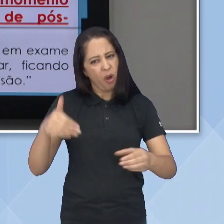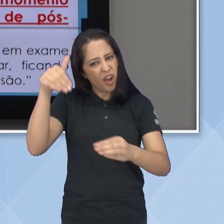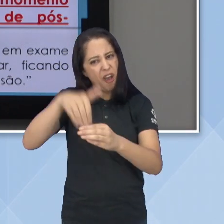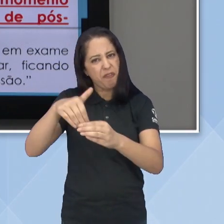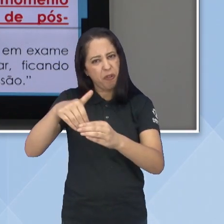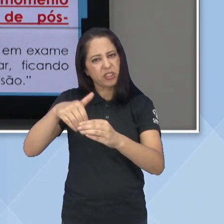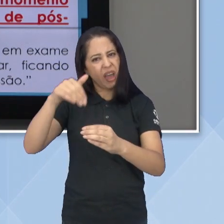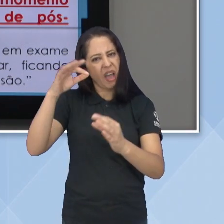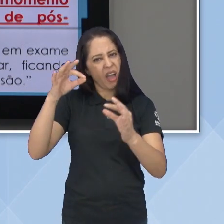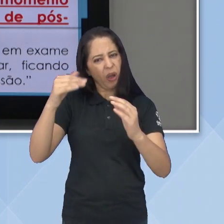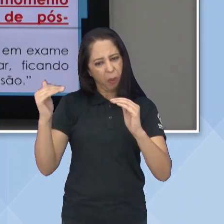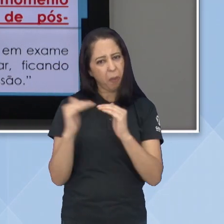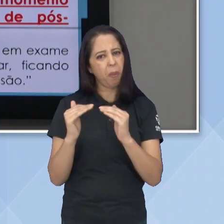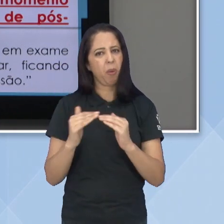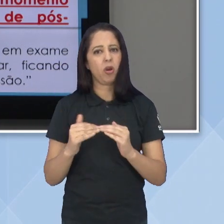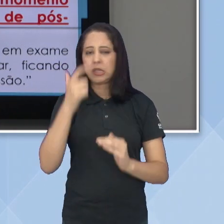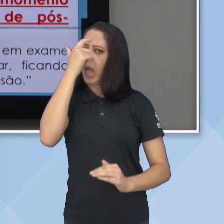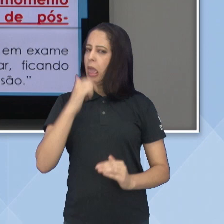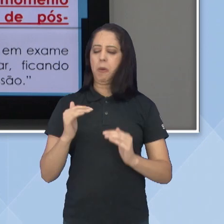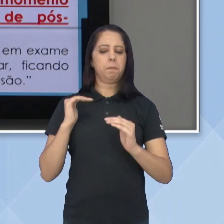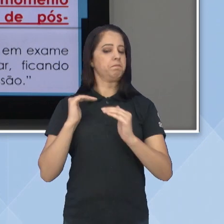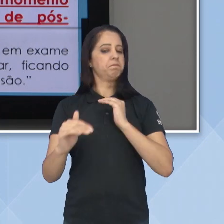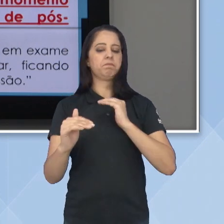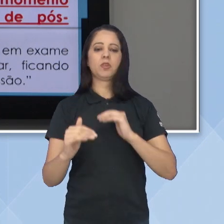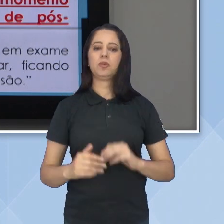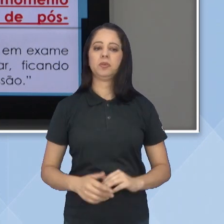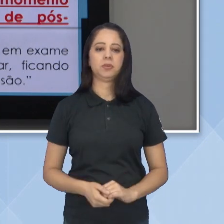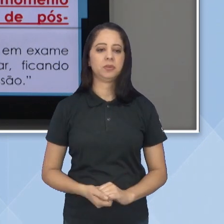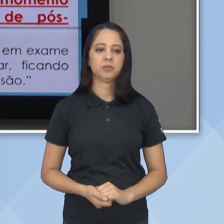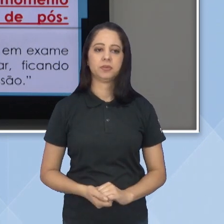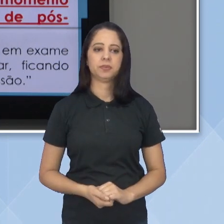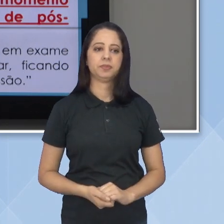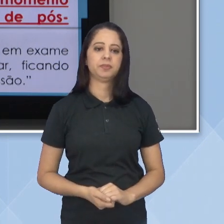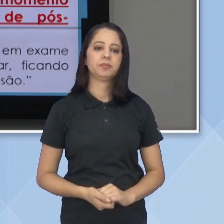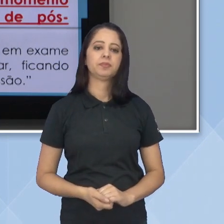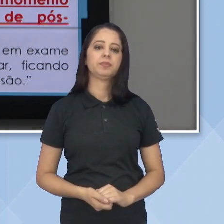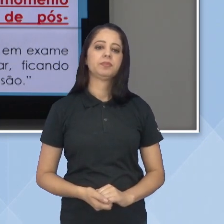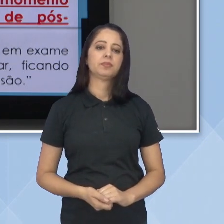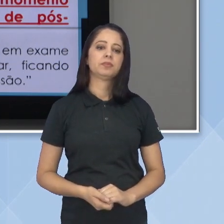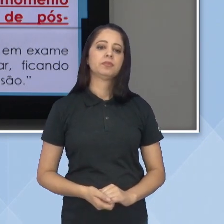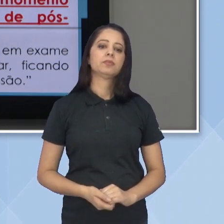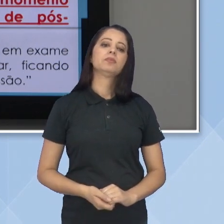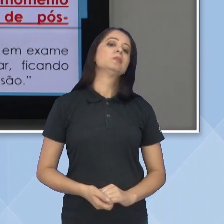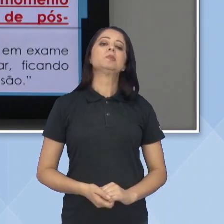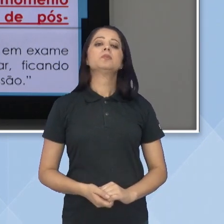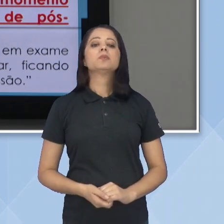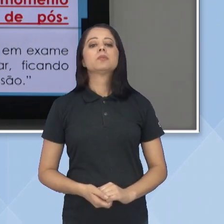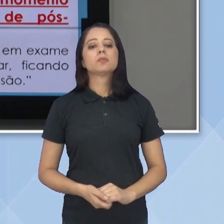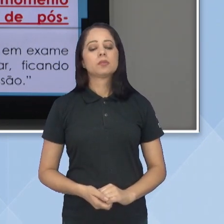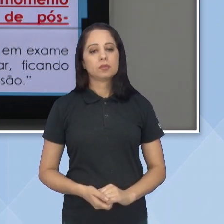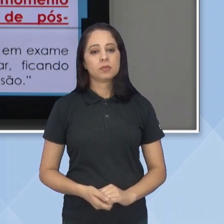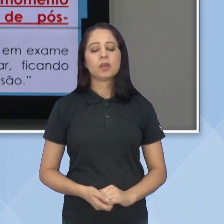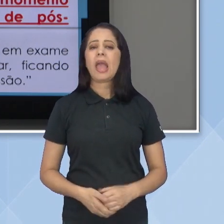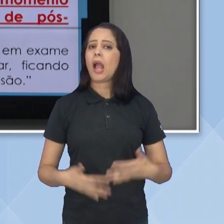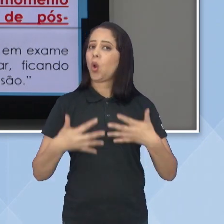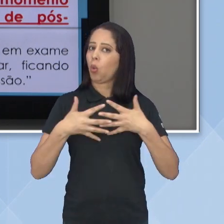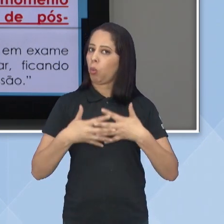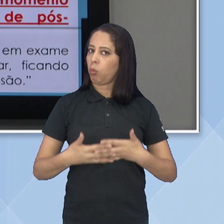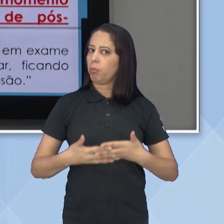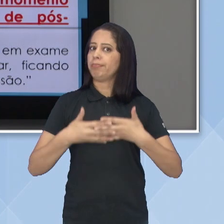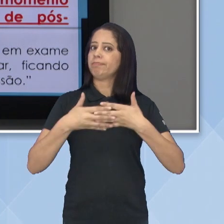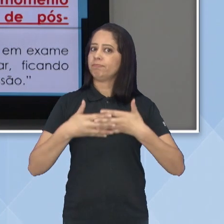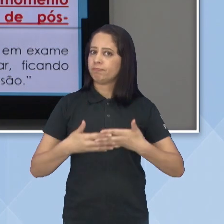votarei contra. Então, é uma questão, sabe, de foro complicado.